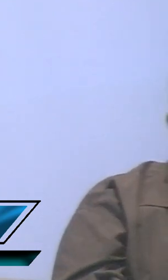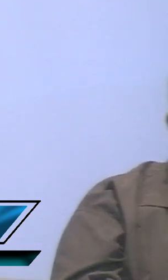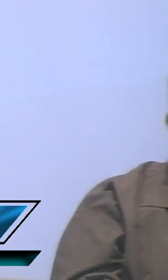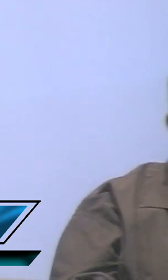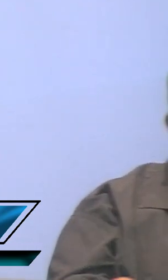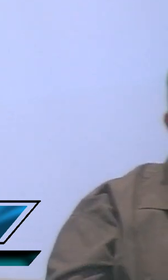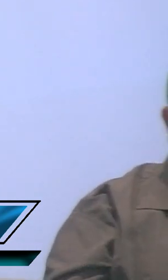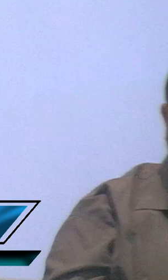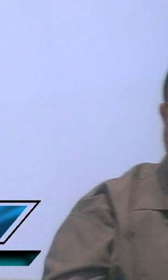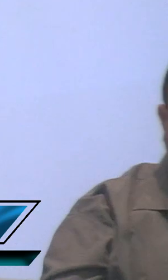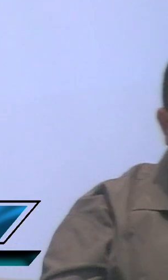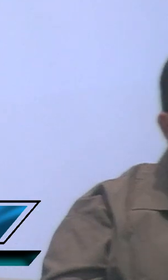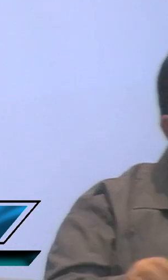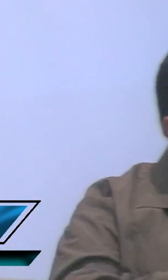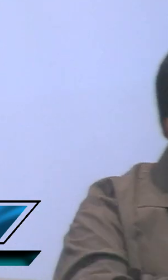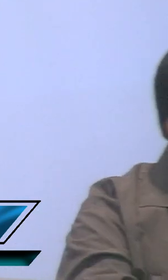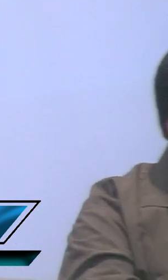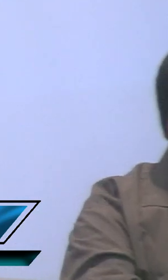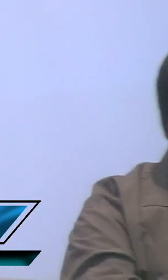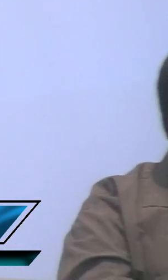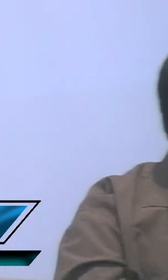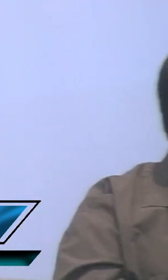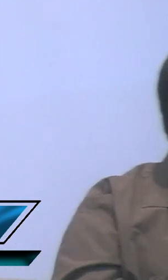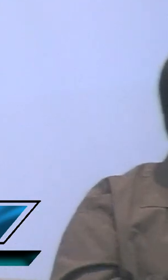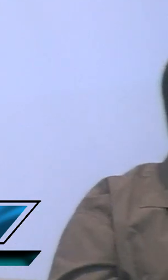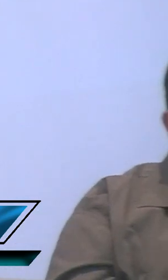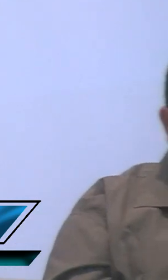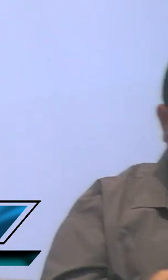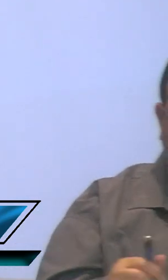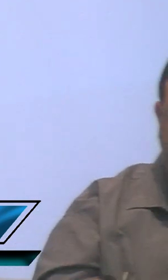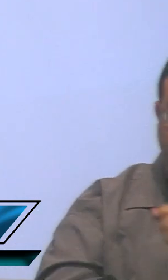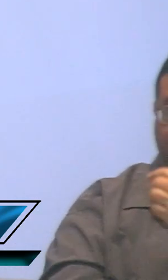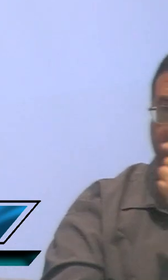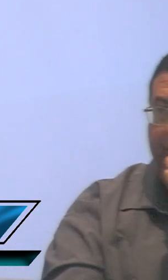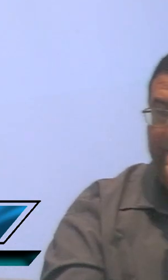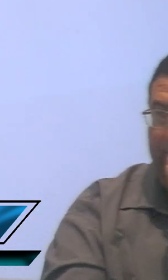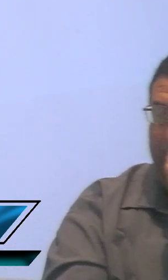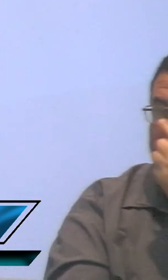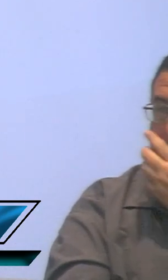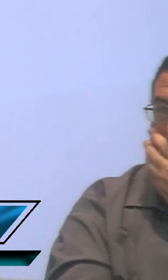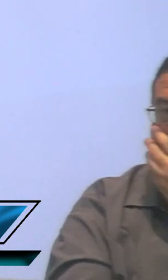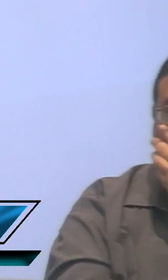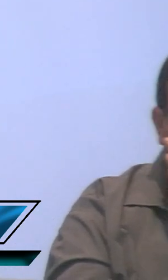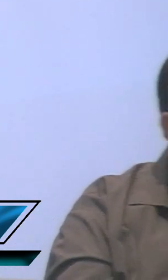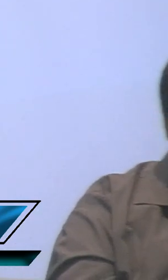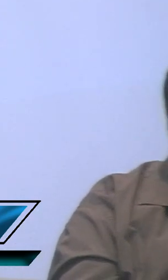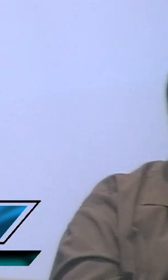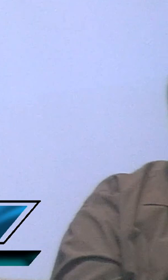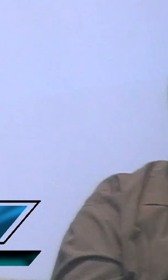diuturnamente, para entregar para nós esse material.